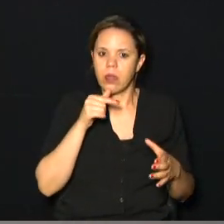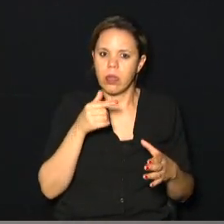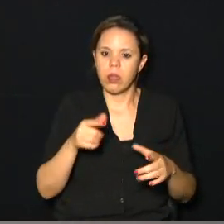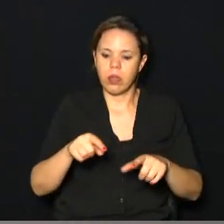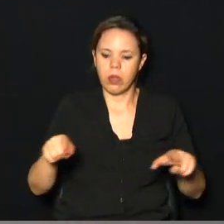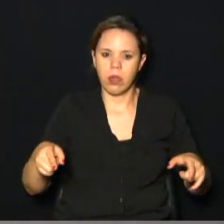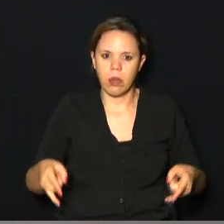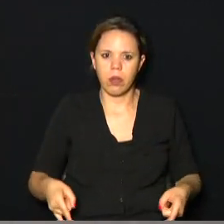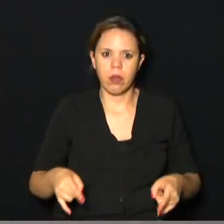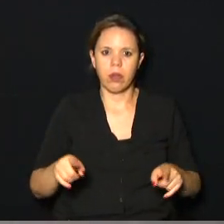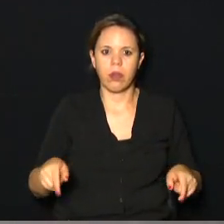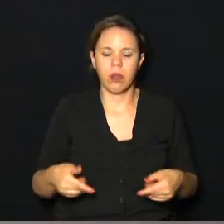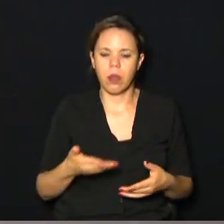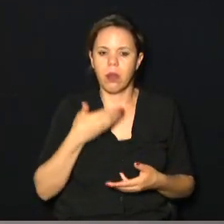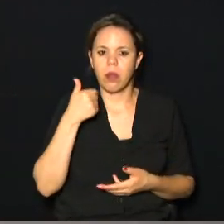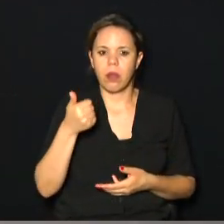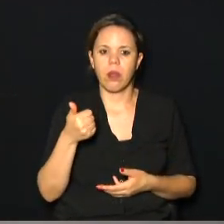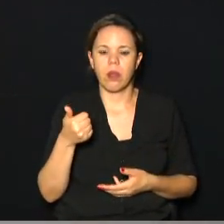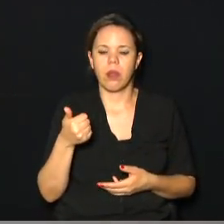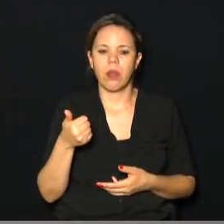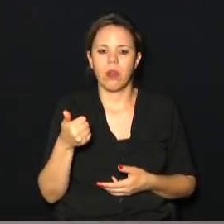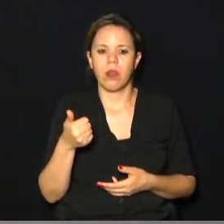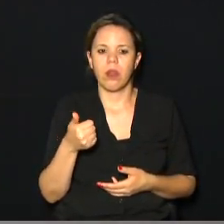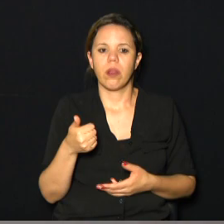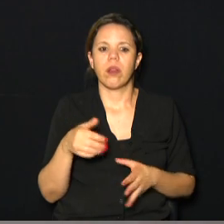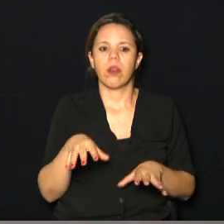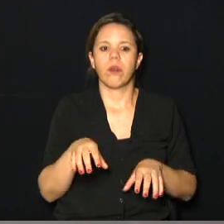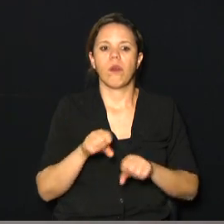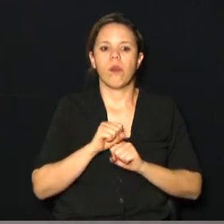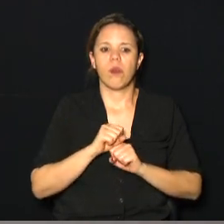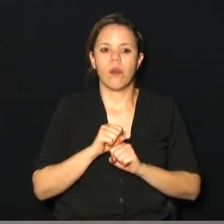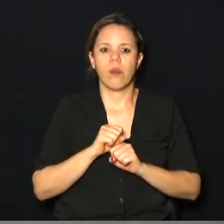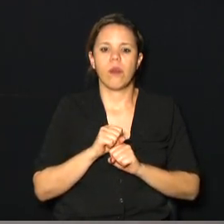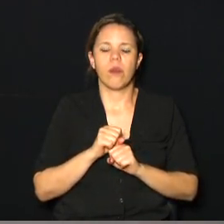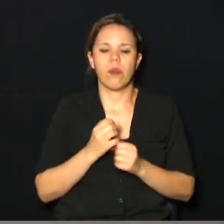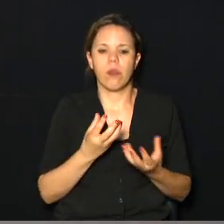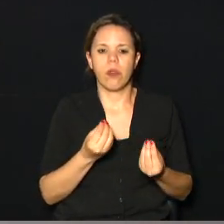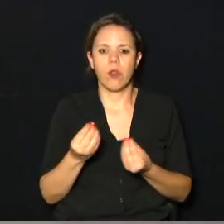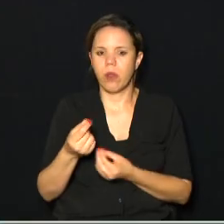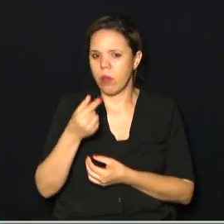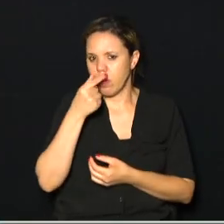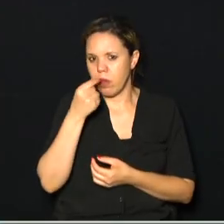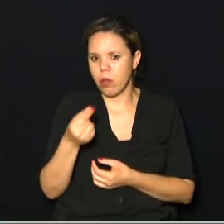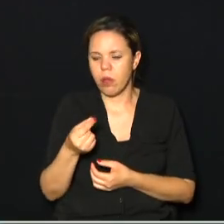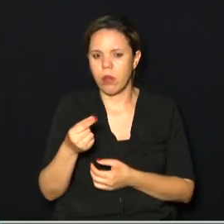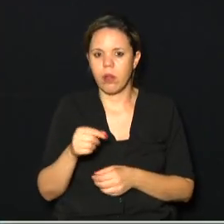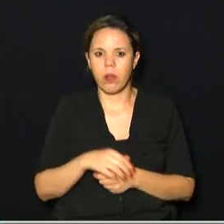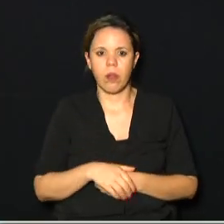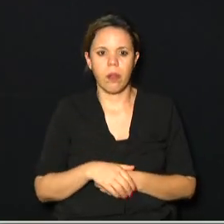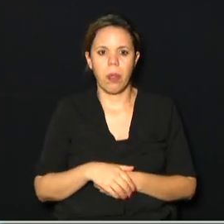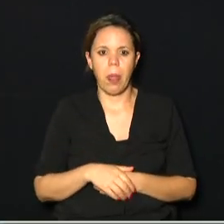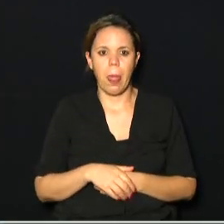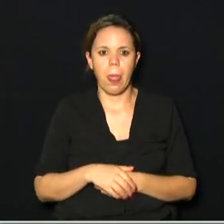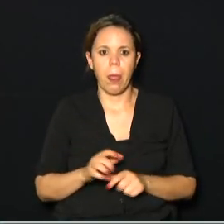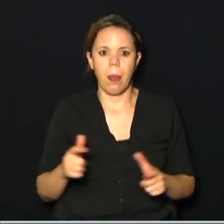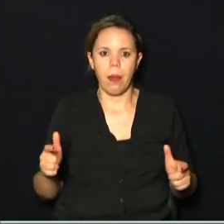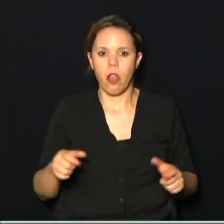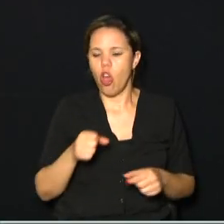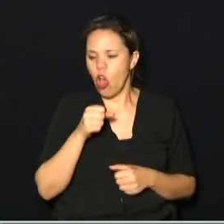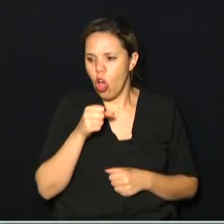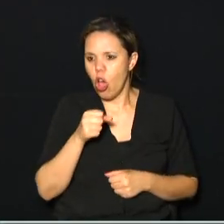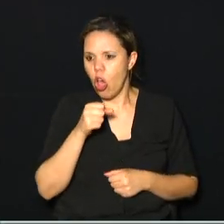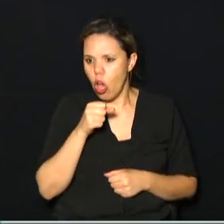quarto, né? Acaba melhorando essa umidade do ar, né? Que resseca muito o nariz, acaba ficando seco, aumenta a tosse, aumenta